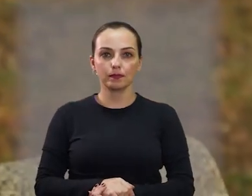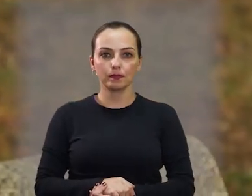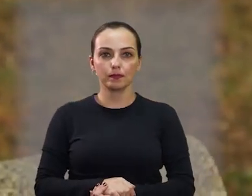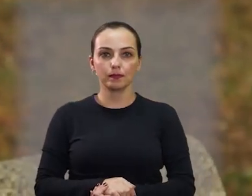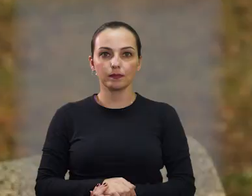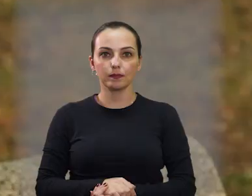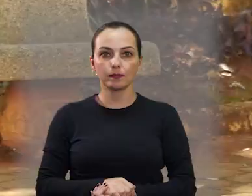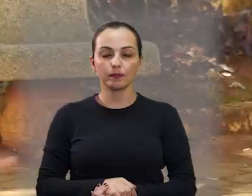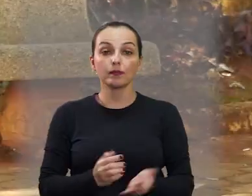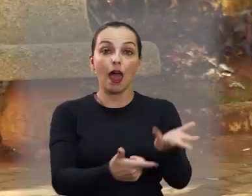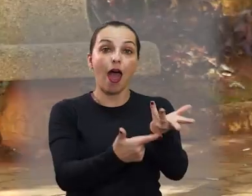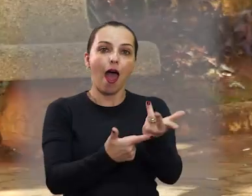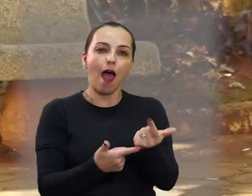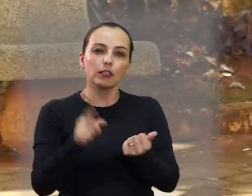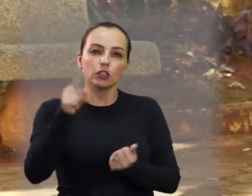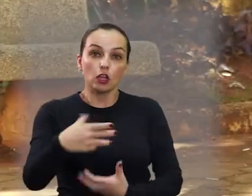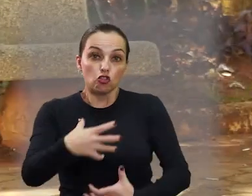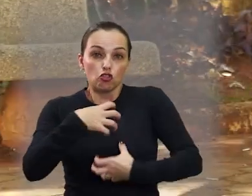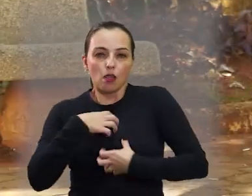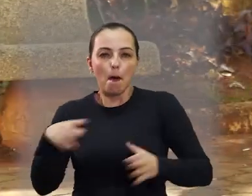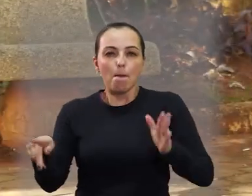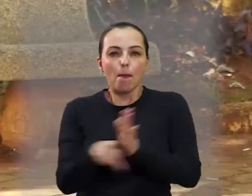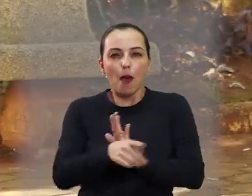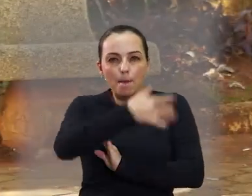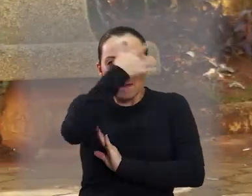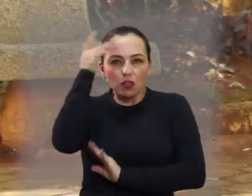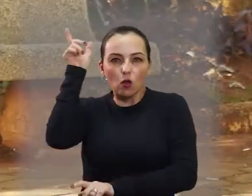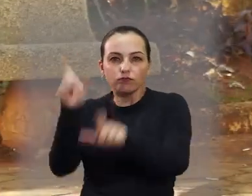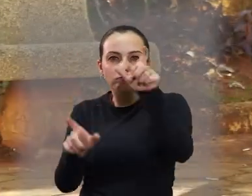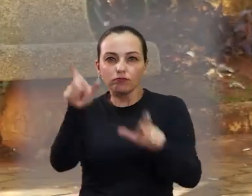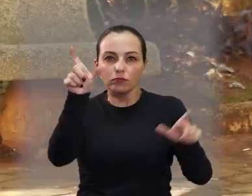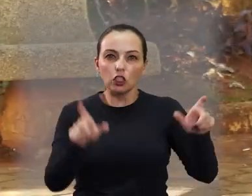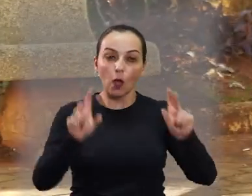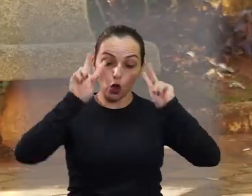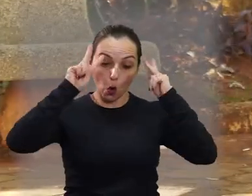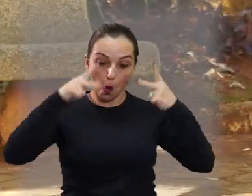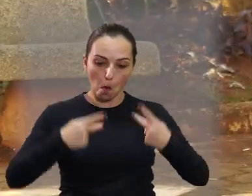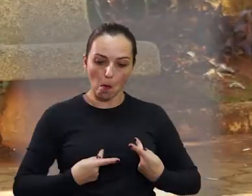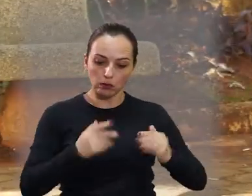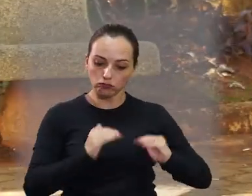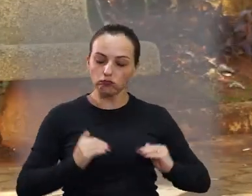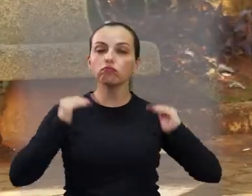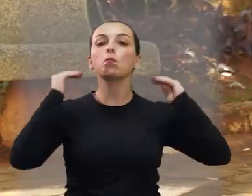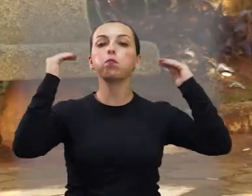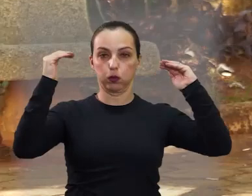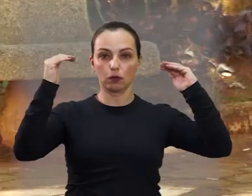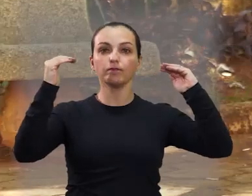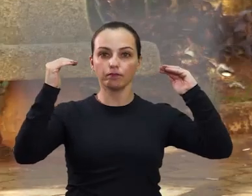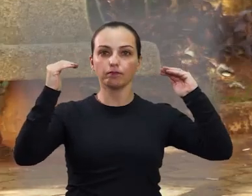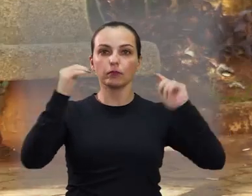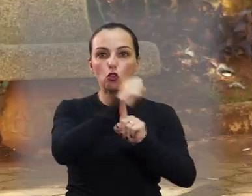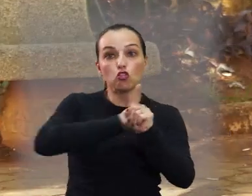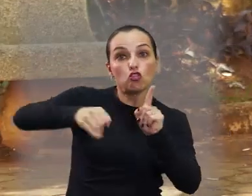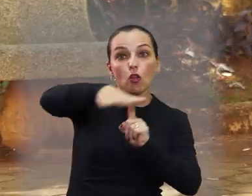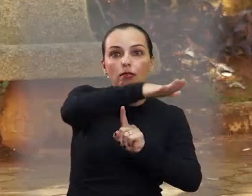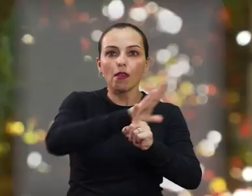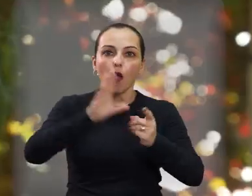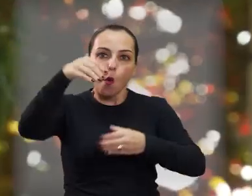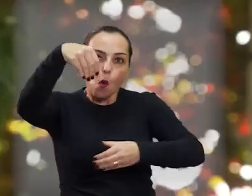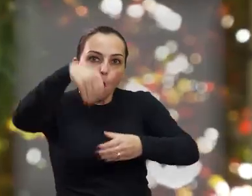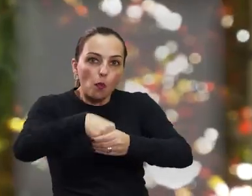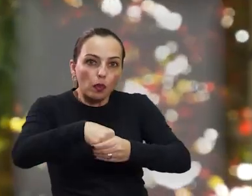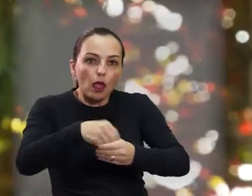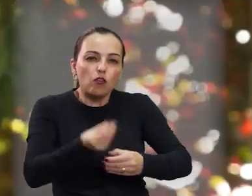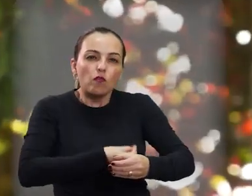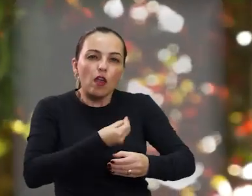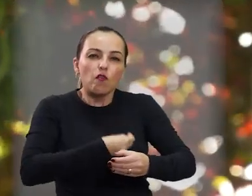é uma grande abertura, né? Eu acho que a arte é uma forma do ser humano se humanizar, né?